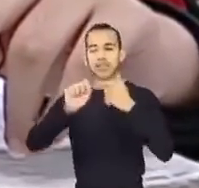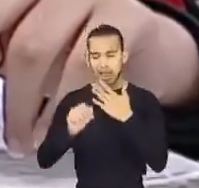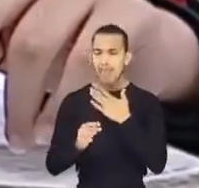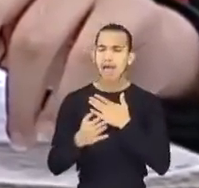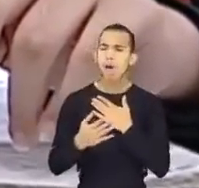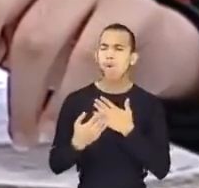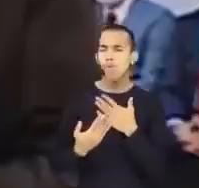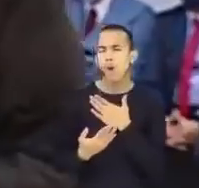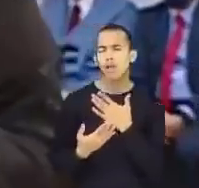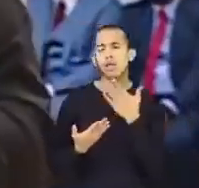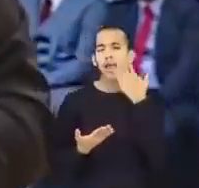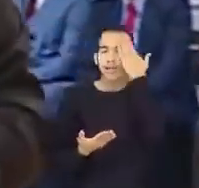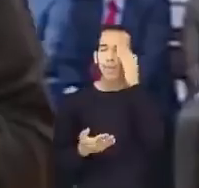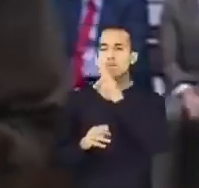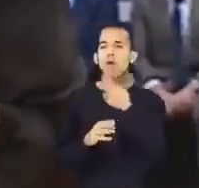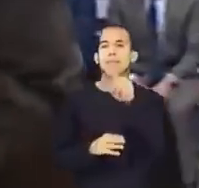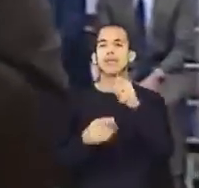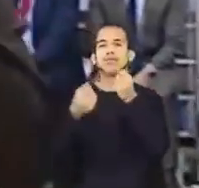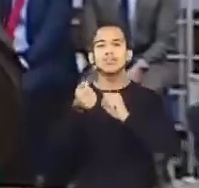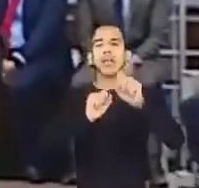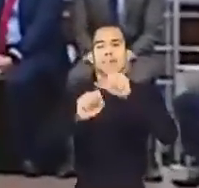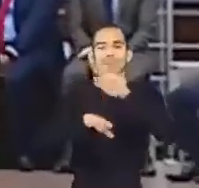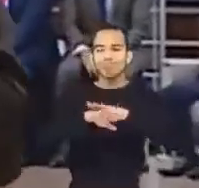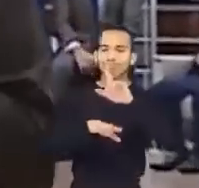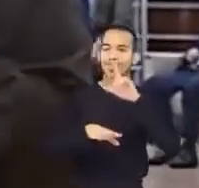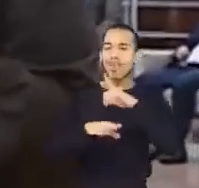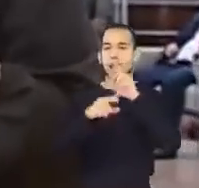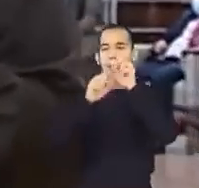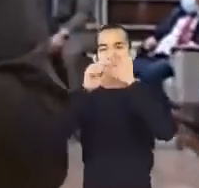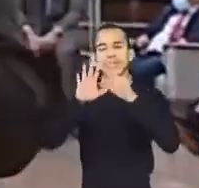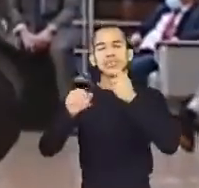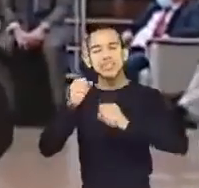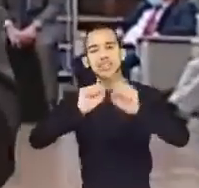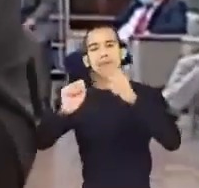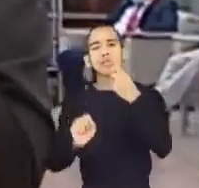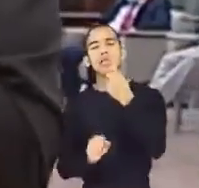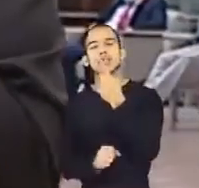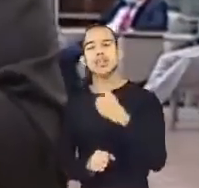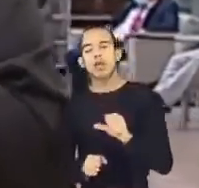de saber o nome desse salmista tão abençoado, do Salmo 119.